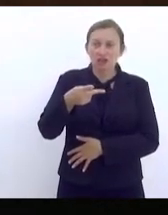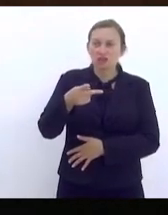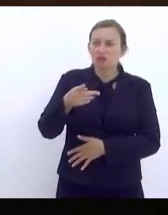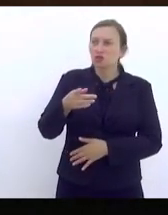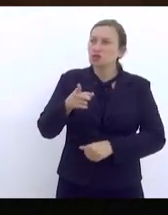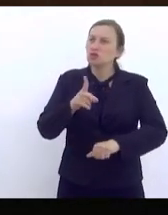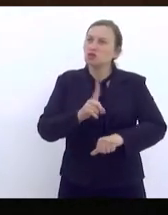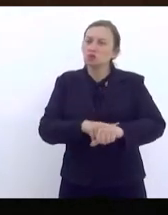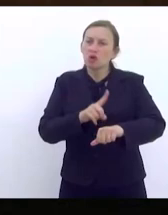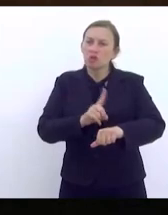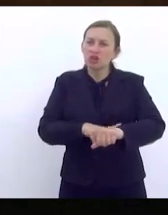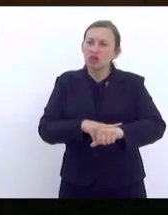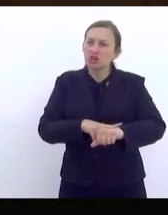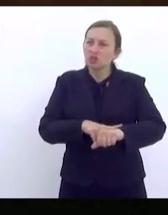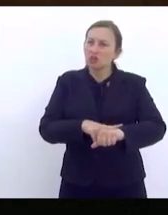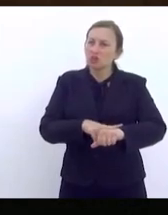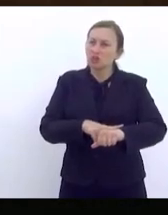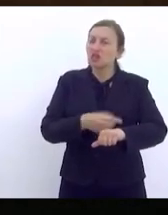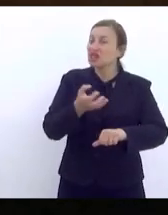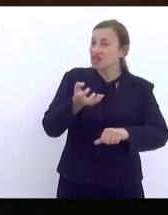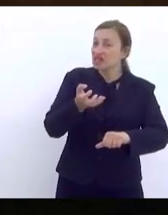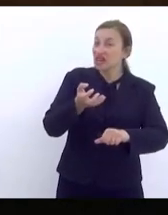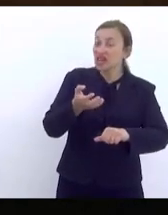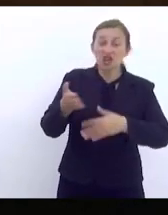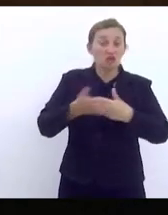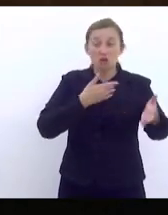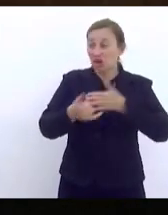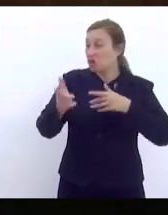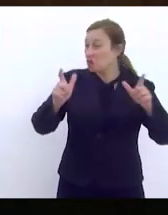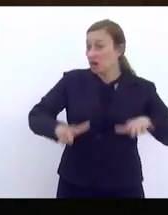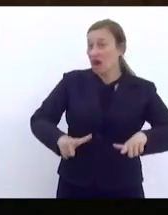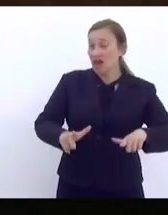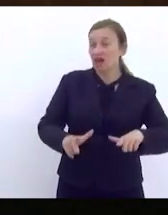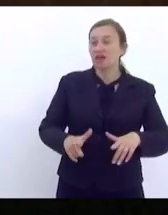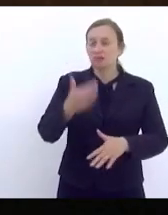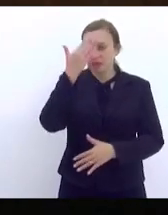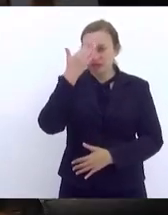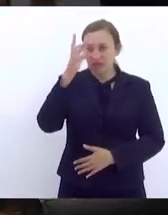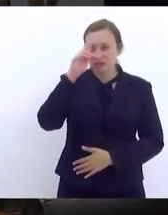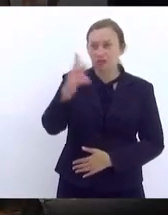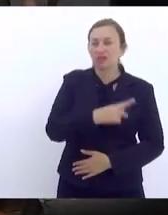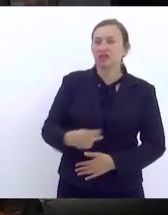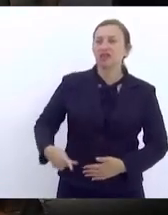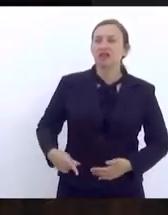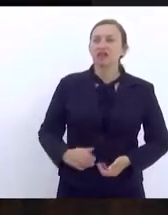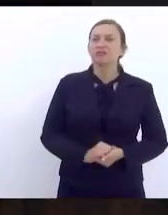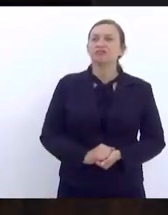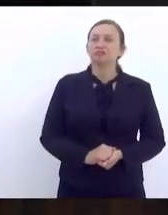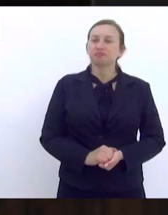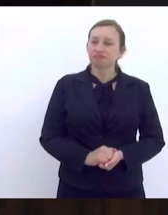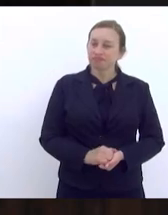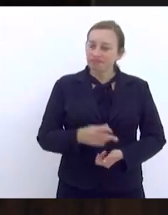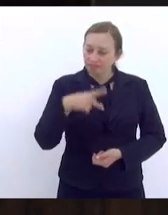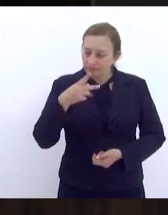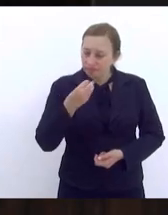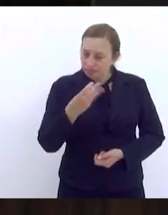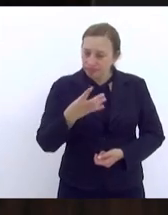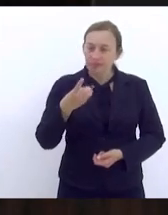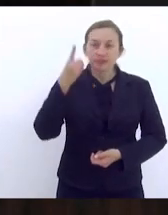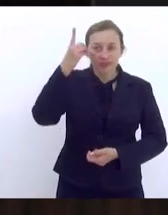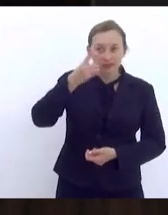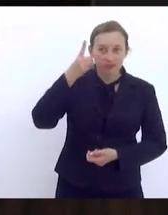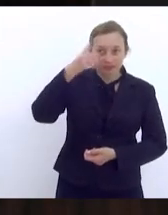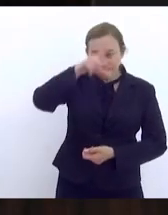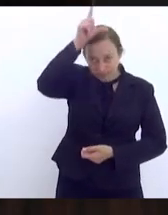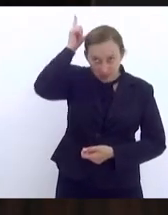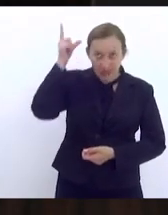e aonde ela quiser e bem entender muito obrigado bendito Deputado quando se